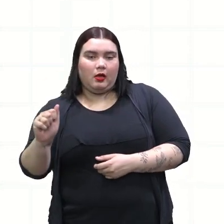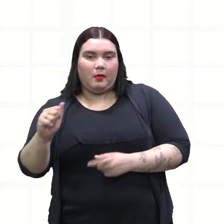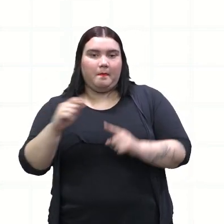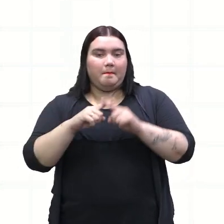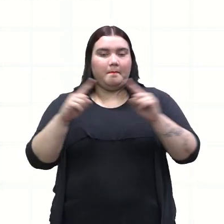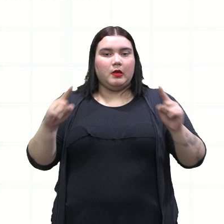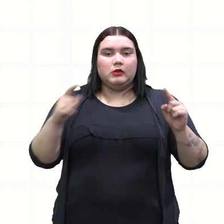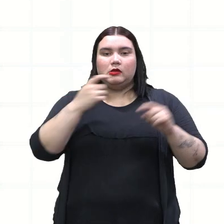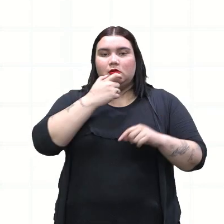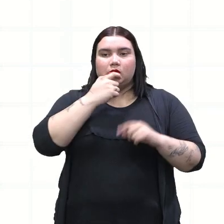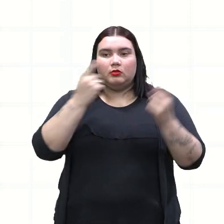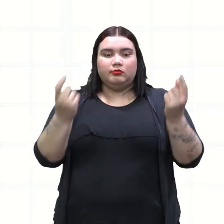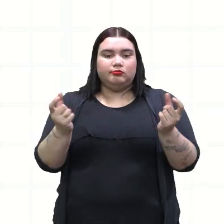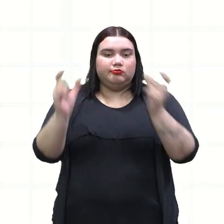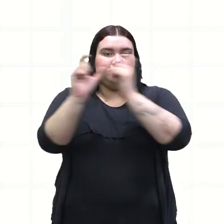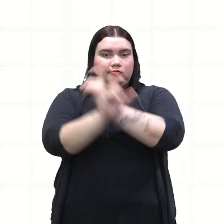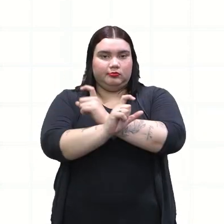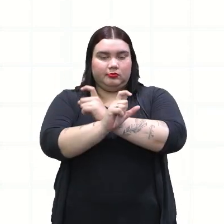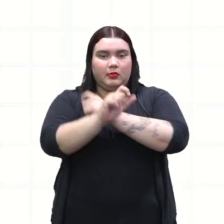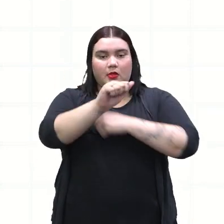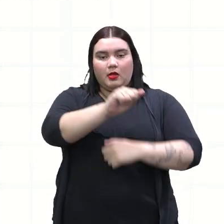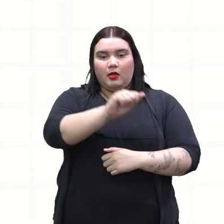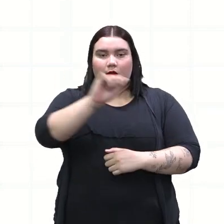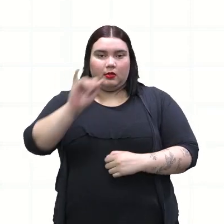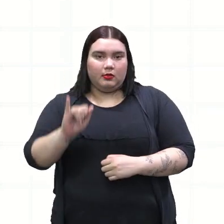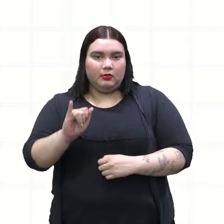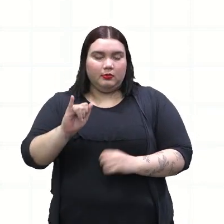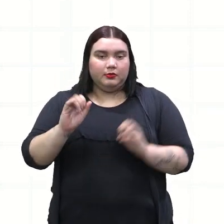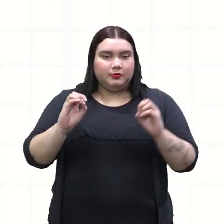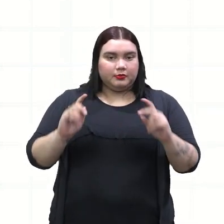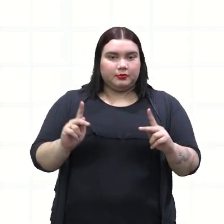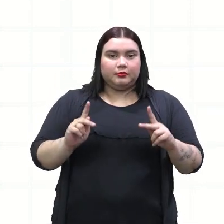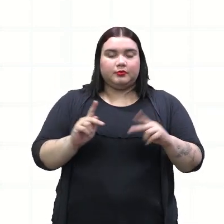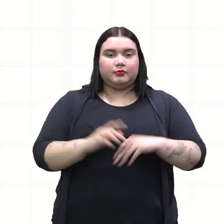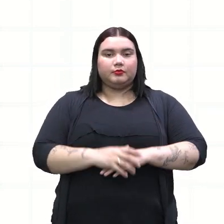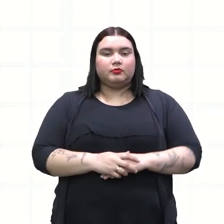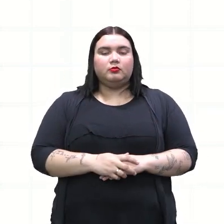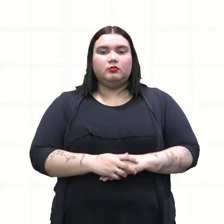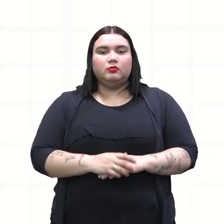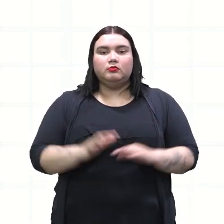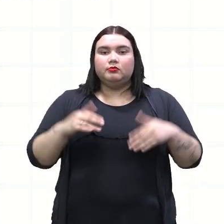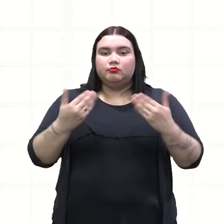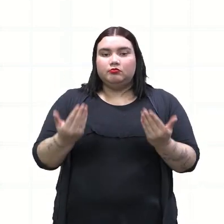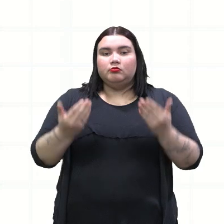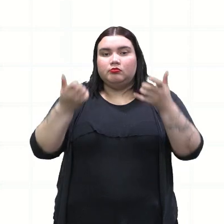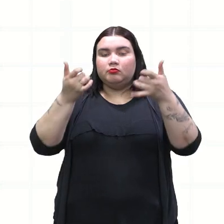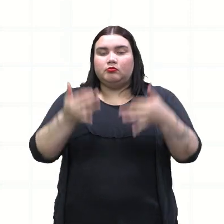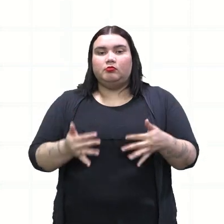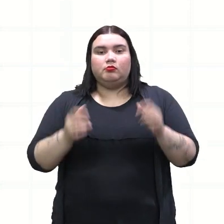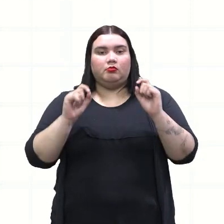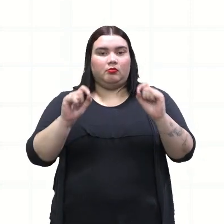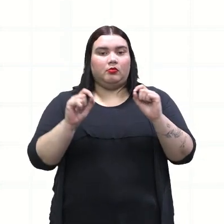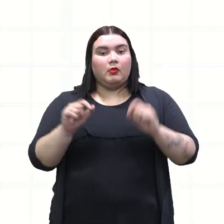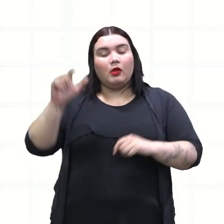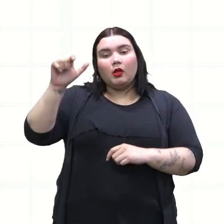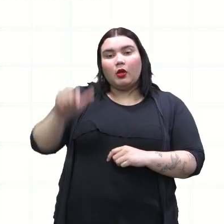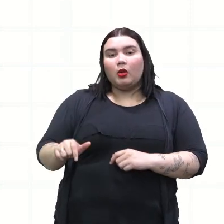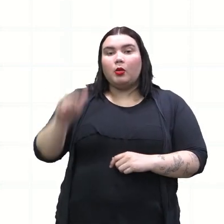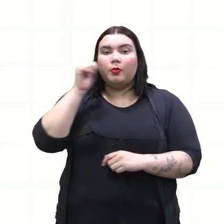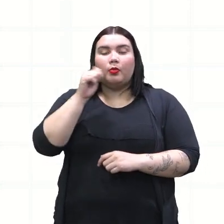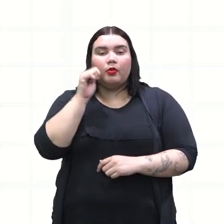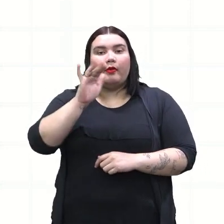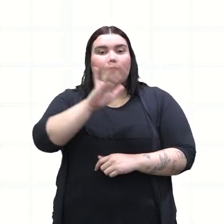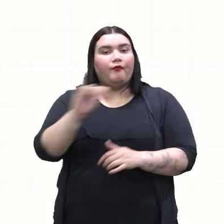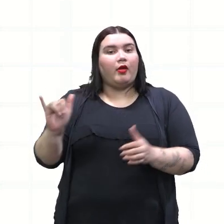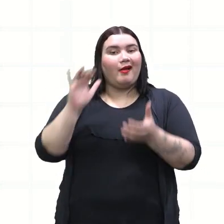contrário, AI, Artificial Intelligence, certo? Então, aqui está afirmando que uma mulher vai